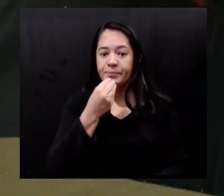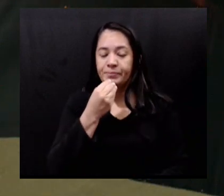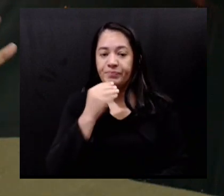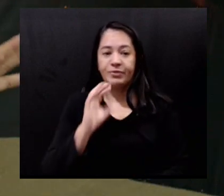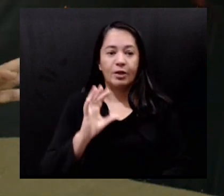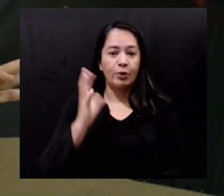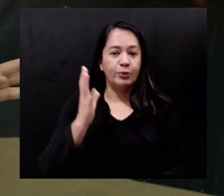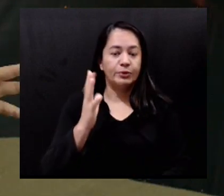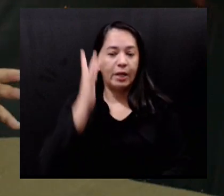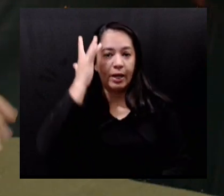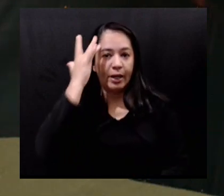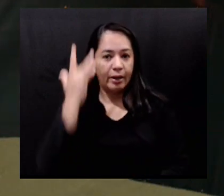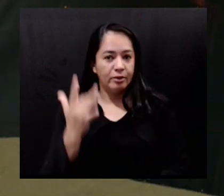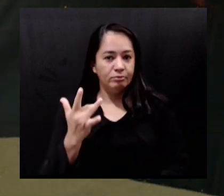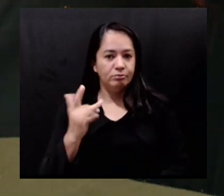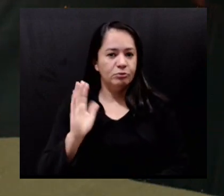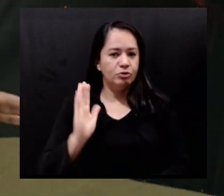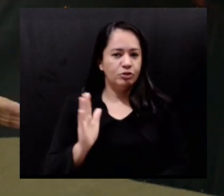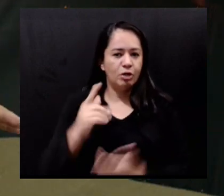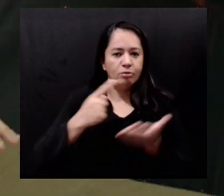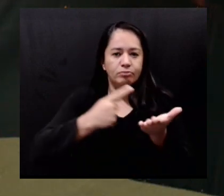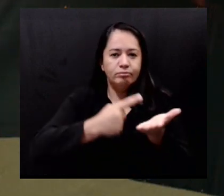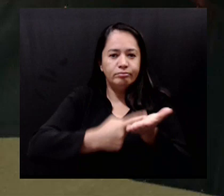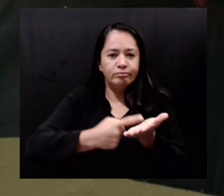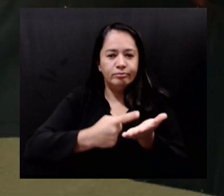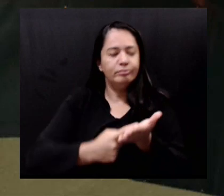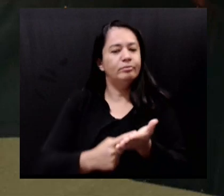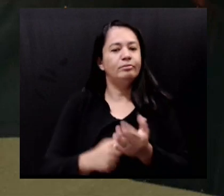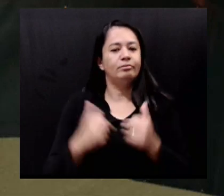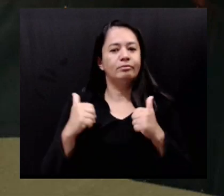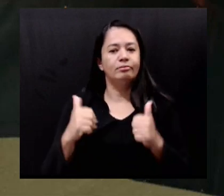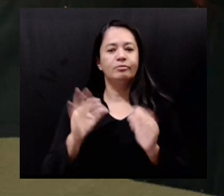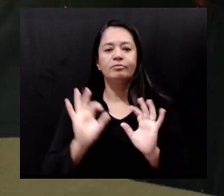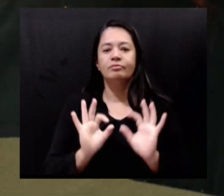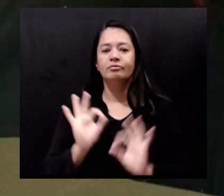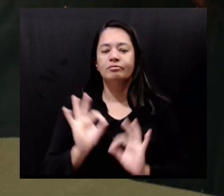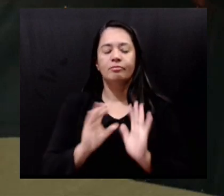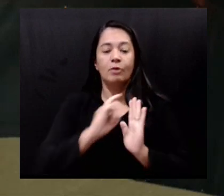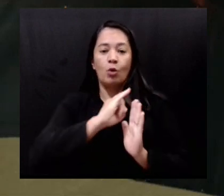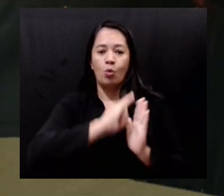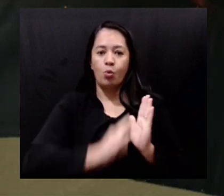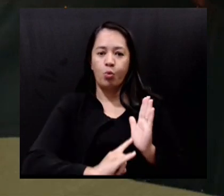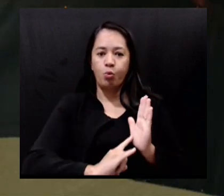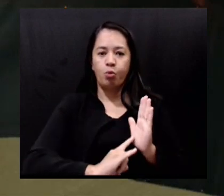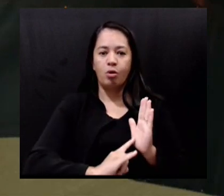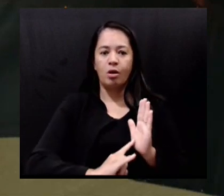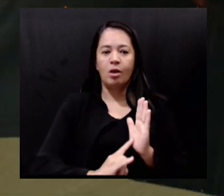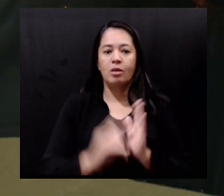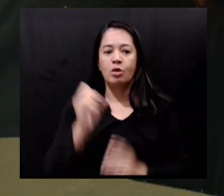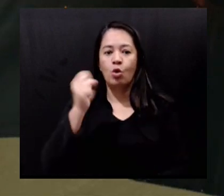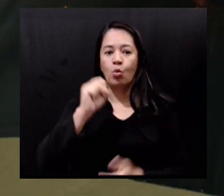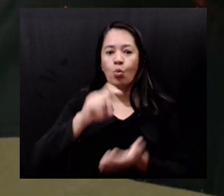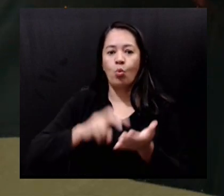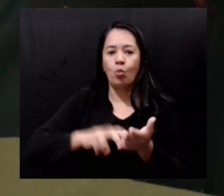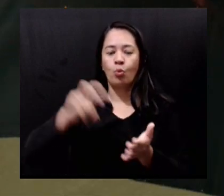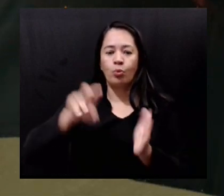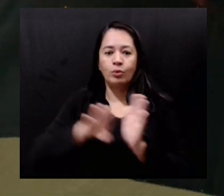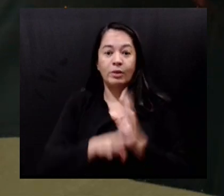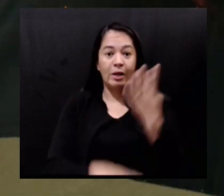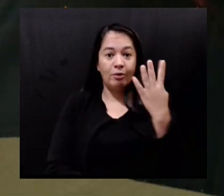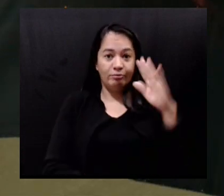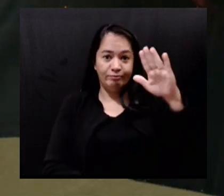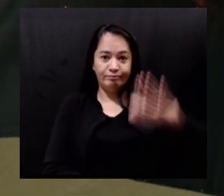então já vai agendando aí, tá? Já prepara seu documento, das 8 da manhã às 4 da tarde, no CEPROCAMP,